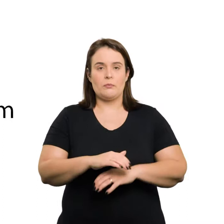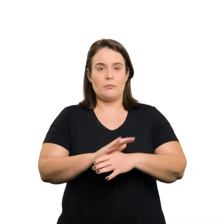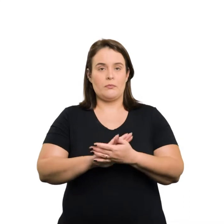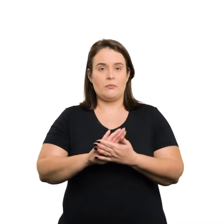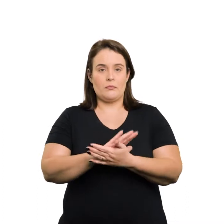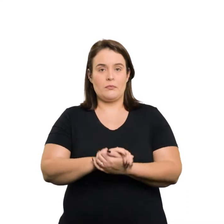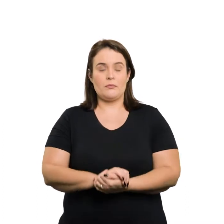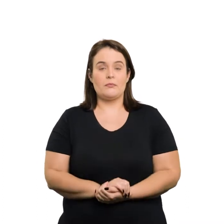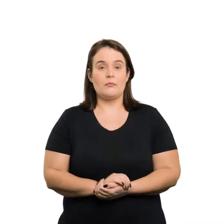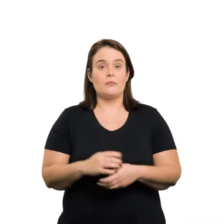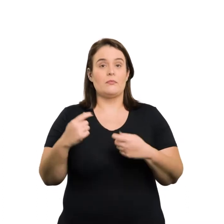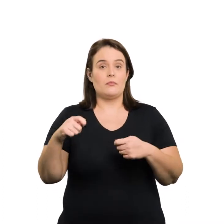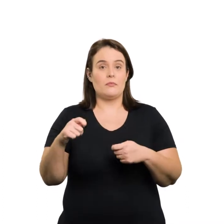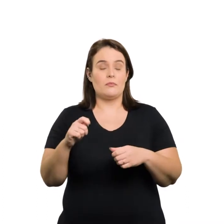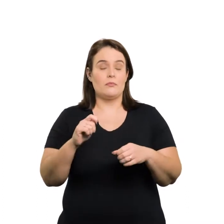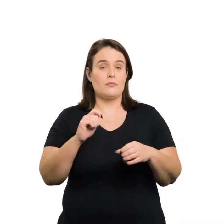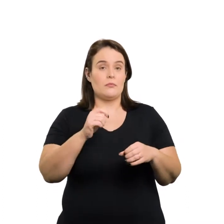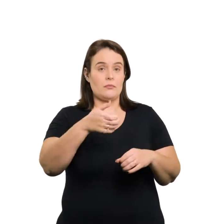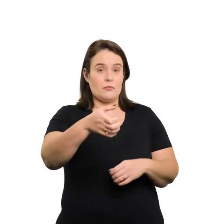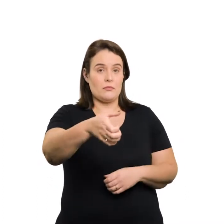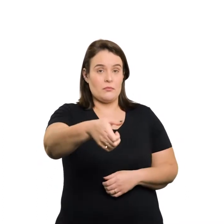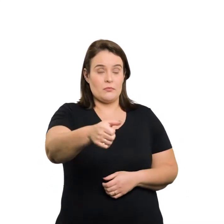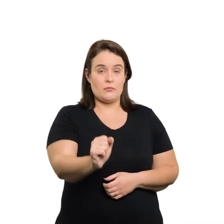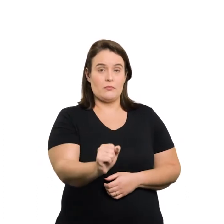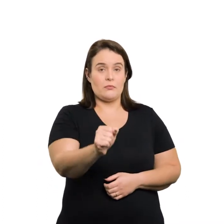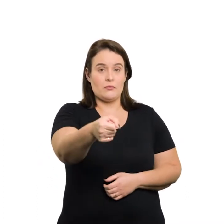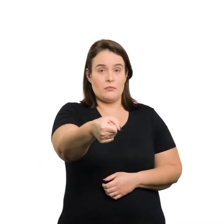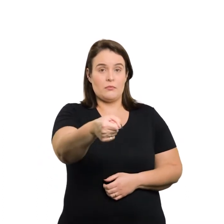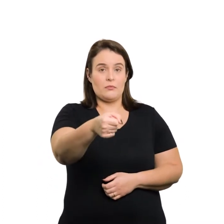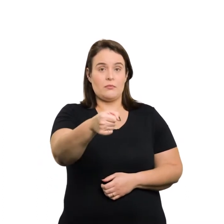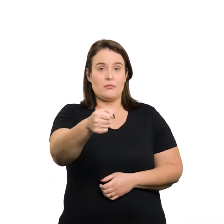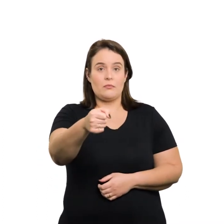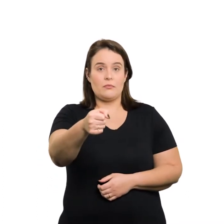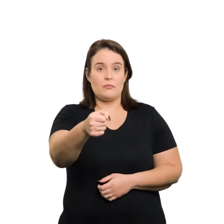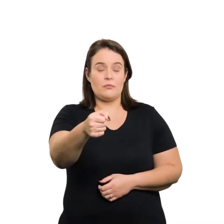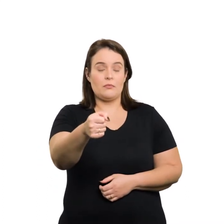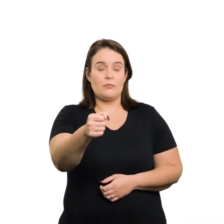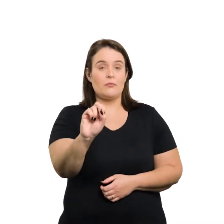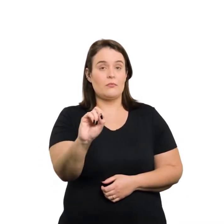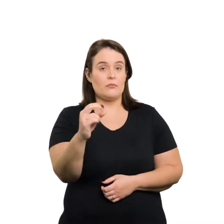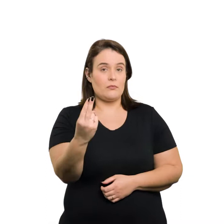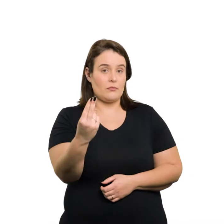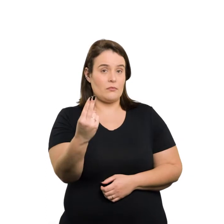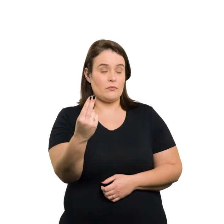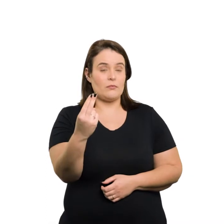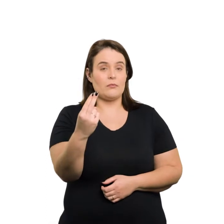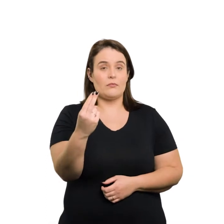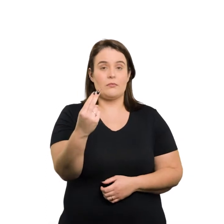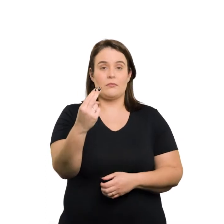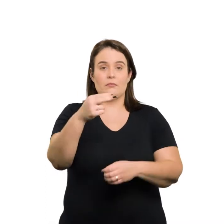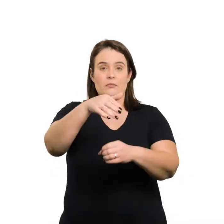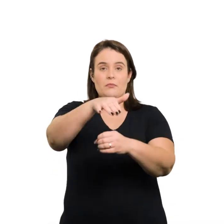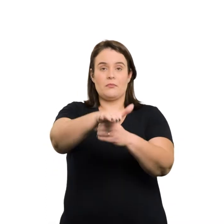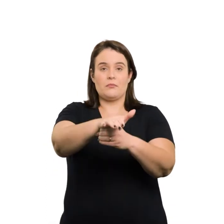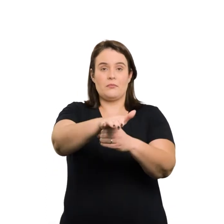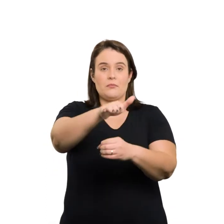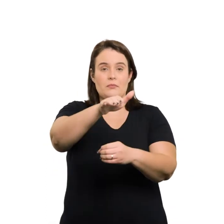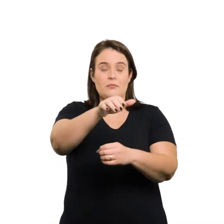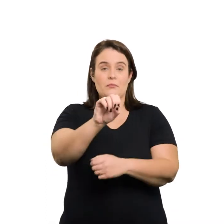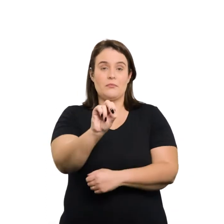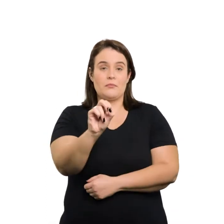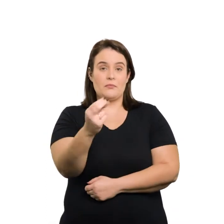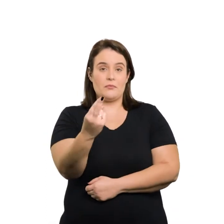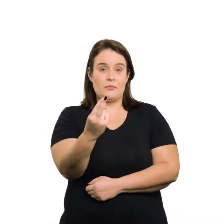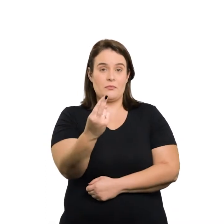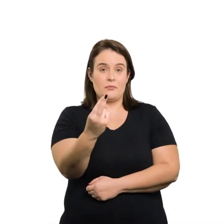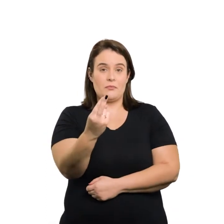gabinetes. Possuir torneiras acionadas por alavancas do tipo monocomando ou torneiras com